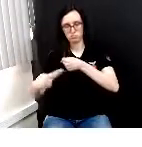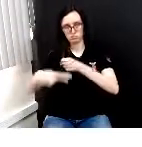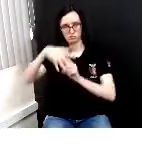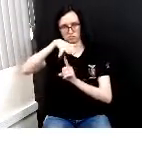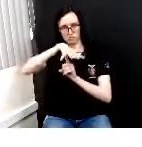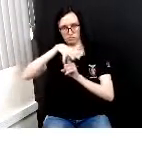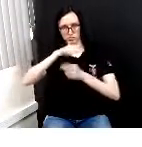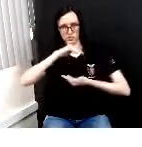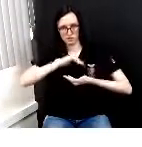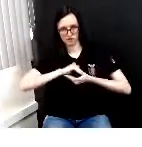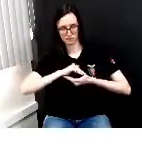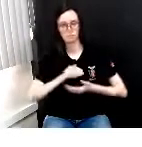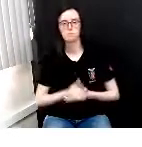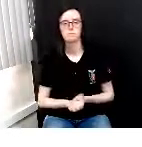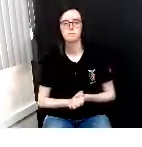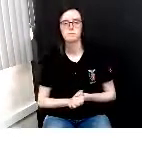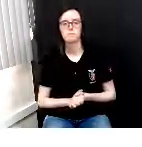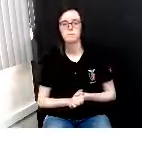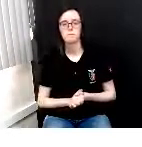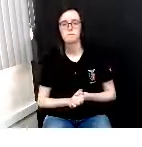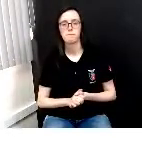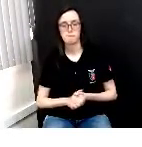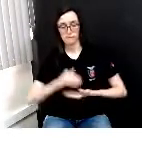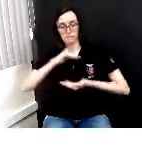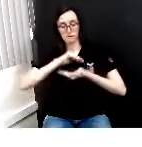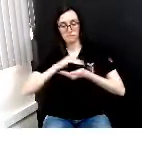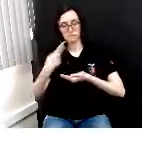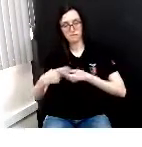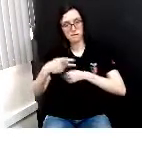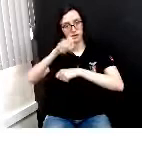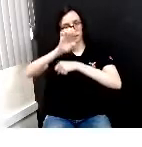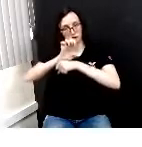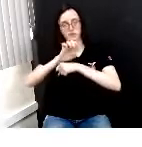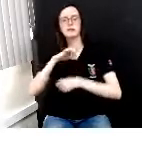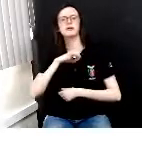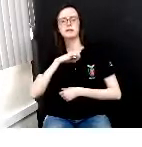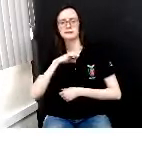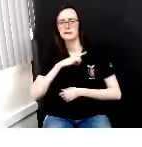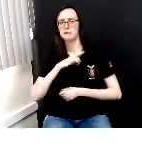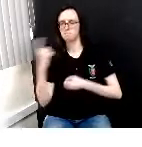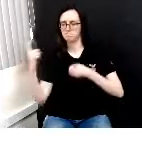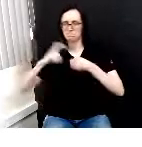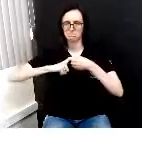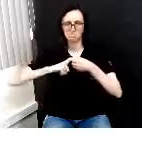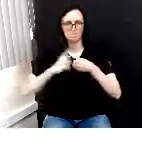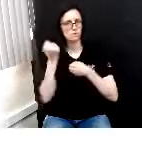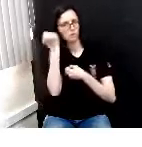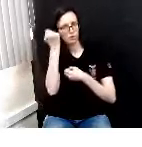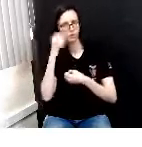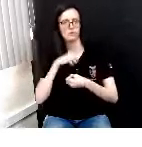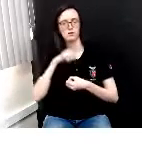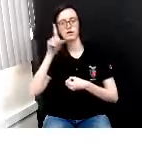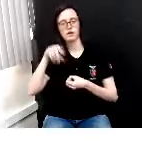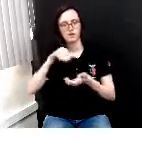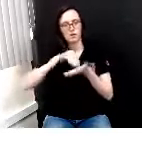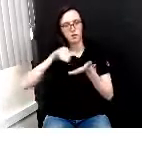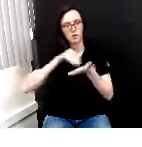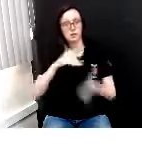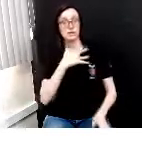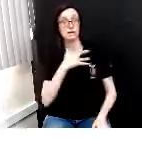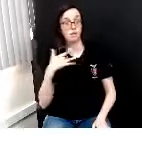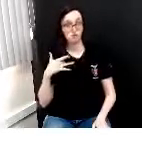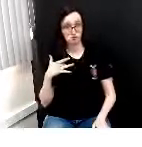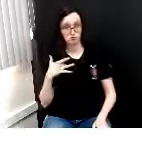Né? A Defesa Civil Estadual tem uma parceria bastante estreita com a Secretaria de Estado da